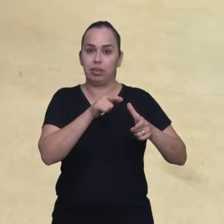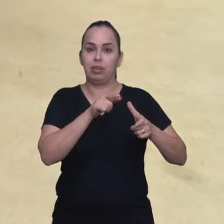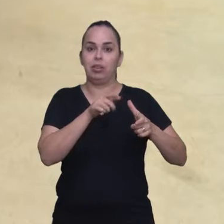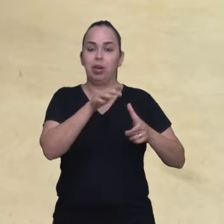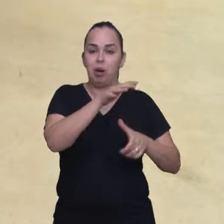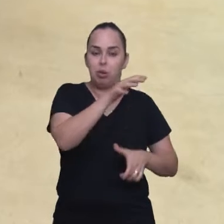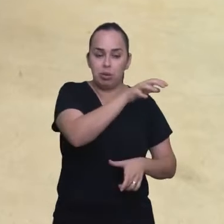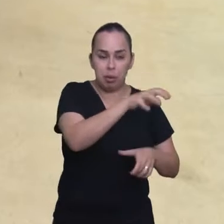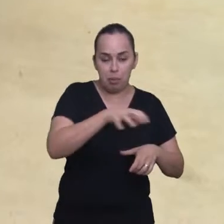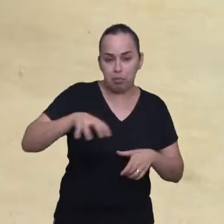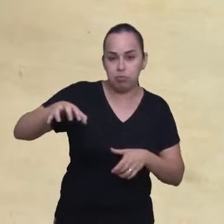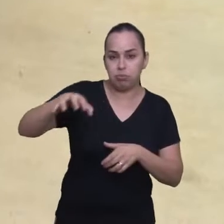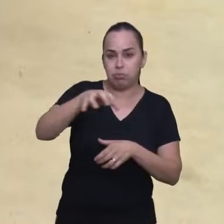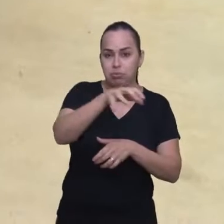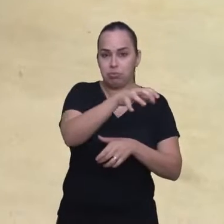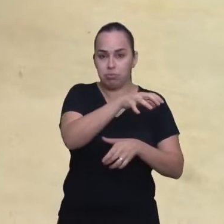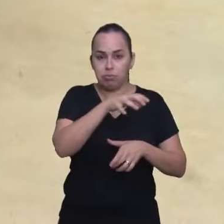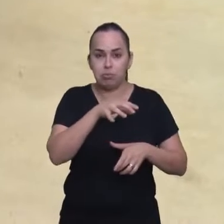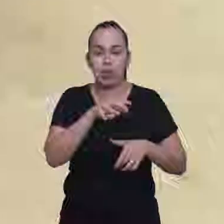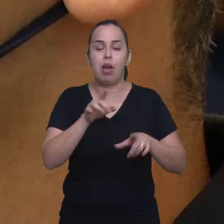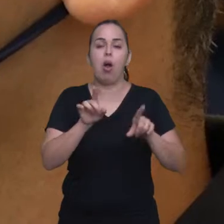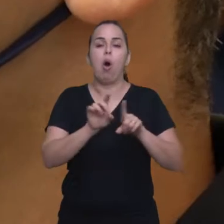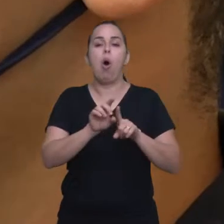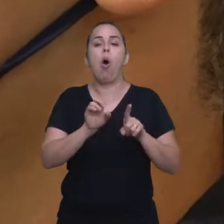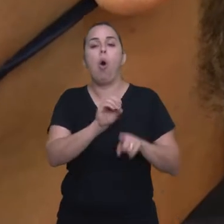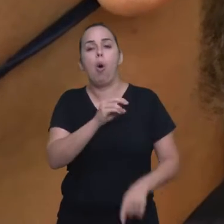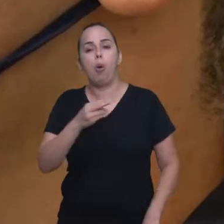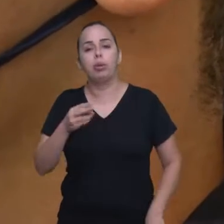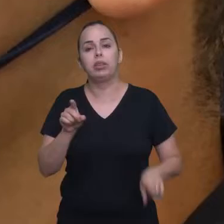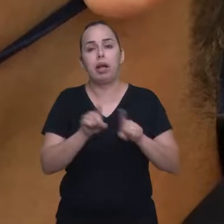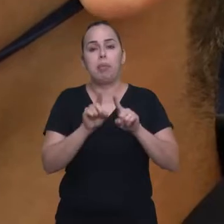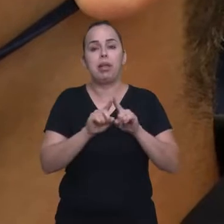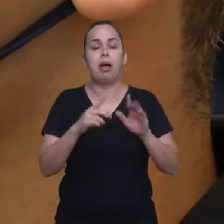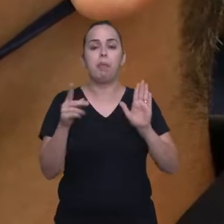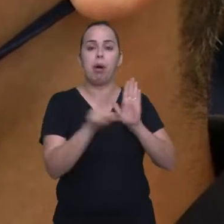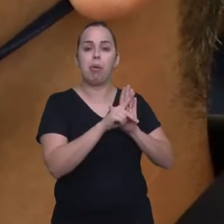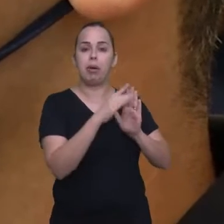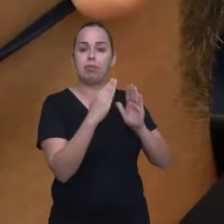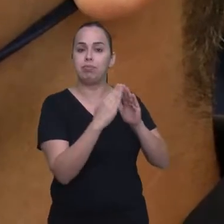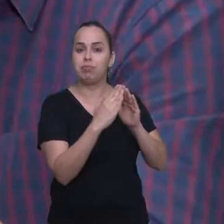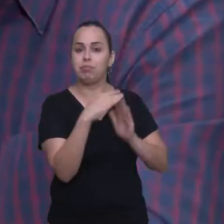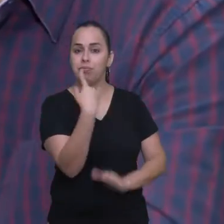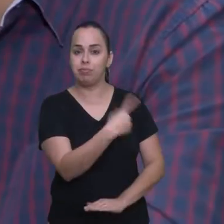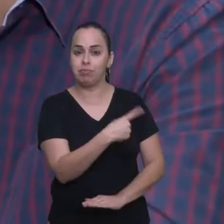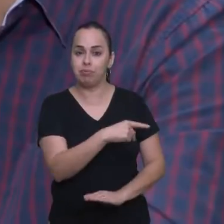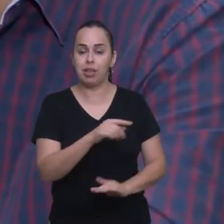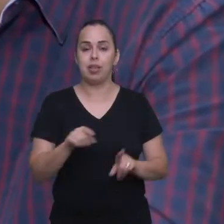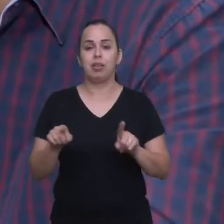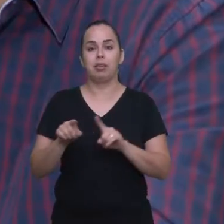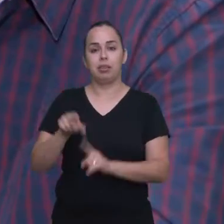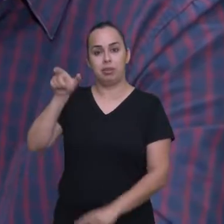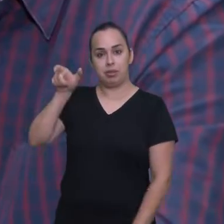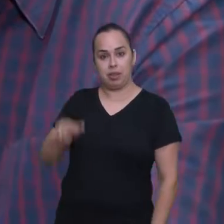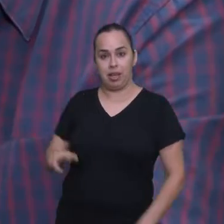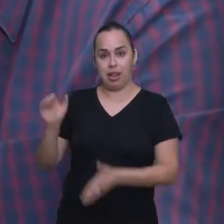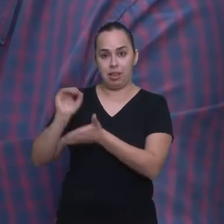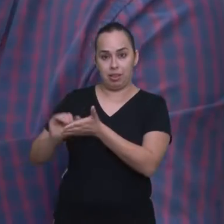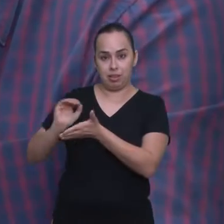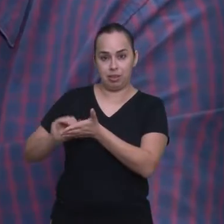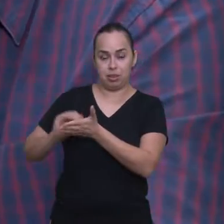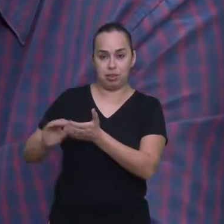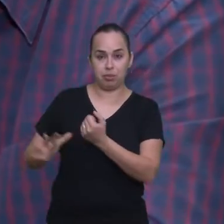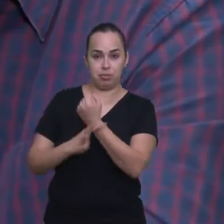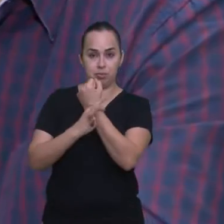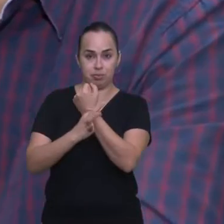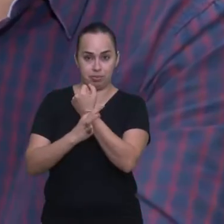corporação, locais onde os guardas estejam lotados ou até mesmo na residência dos agentes. Para Bruno Henrique dos Santos, secretário